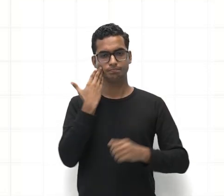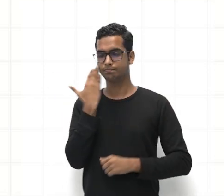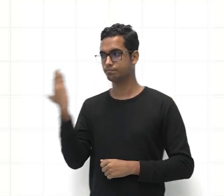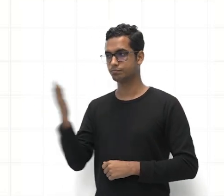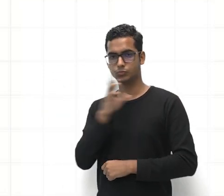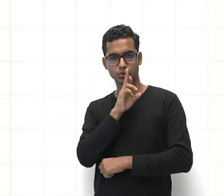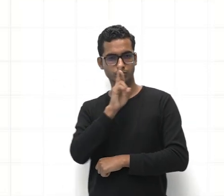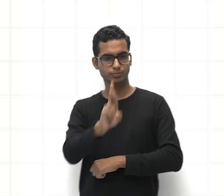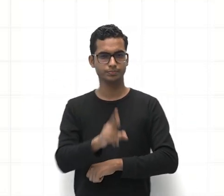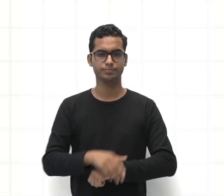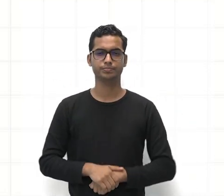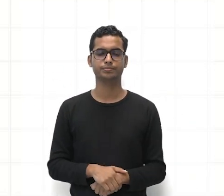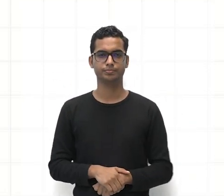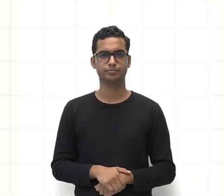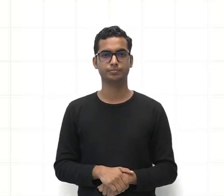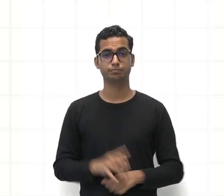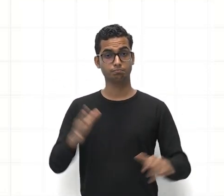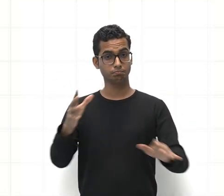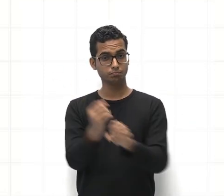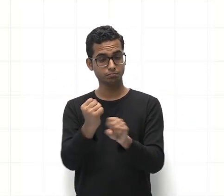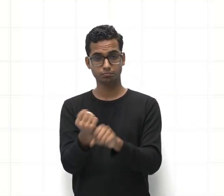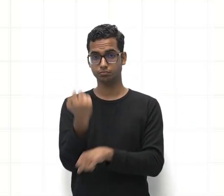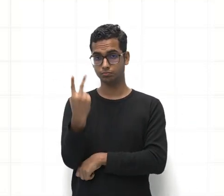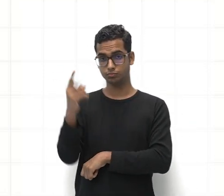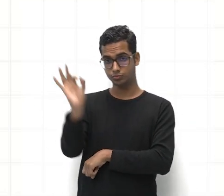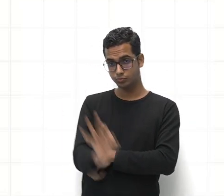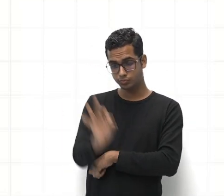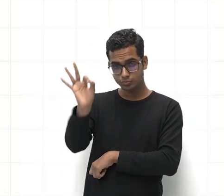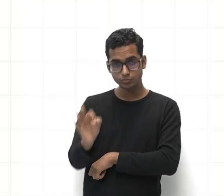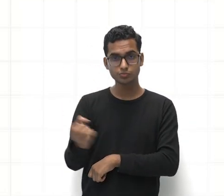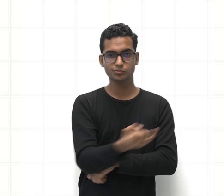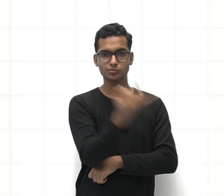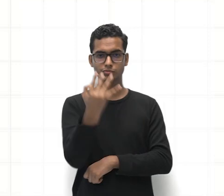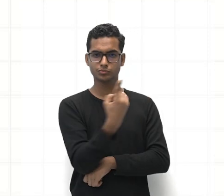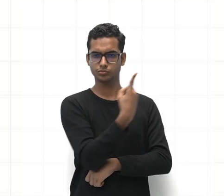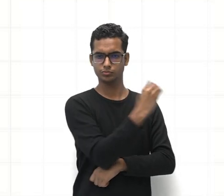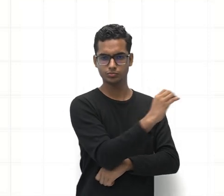Resolução. Para calcular 2% de R$